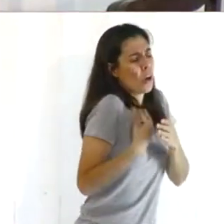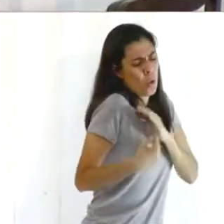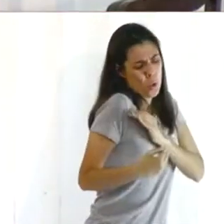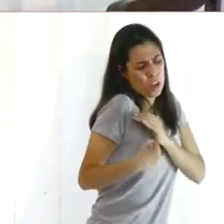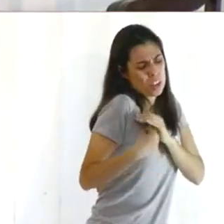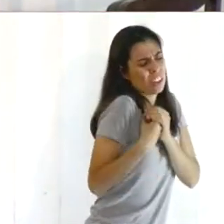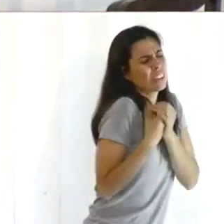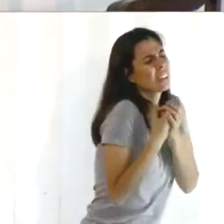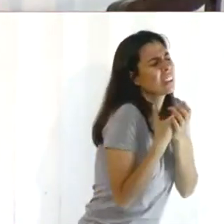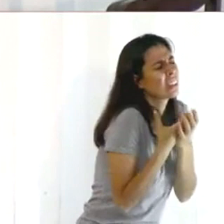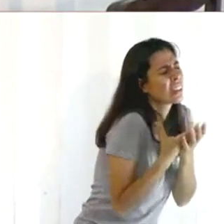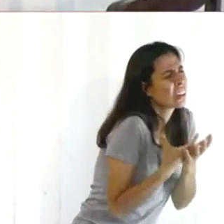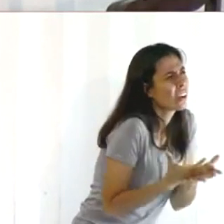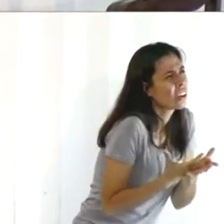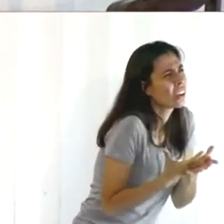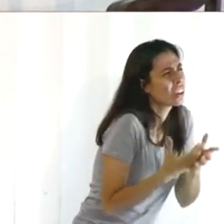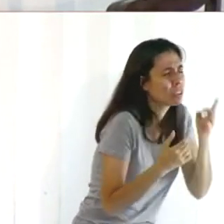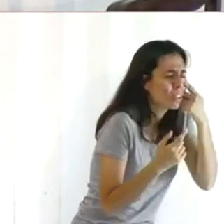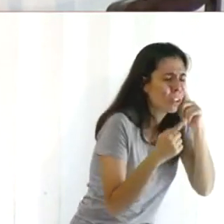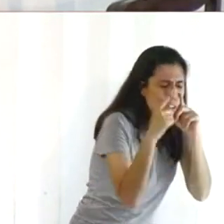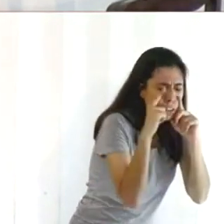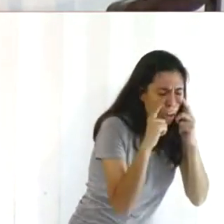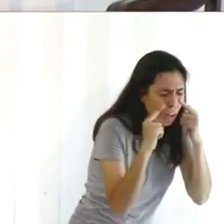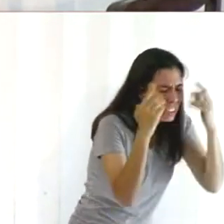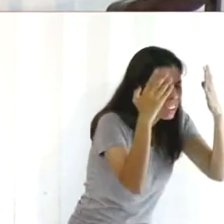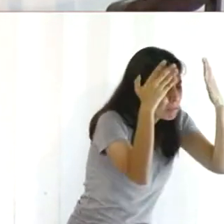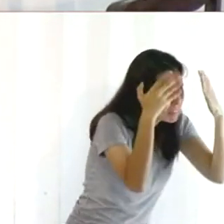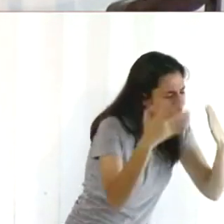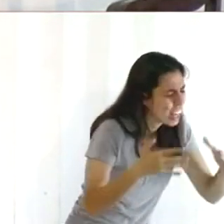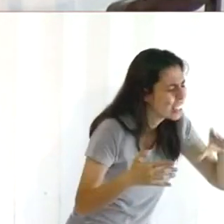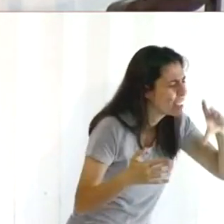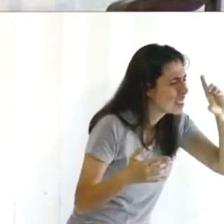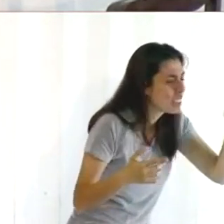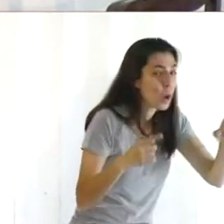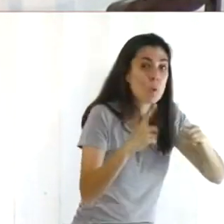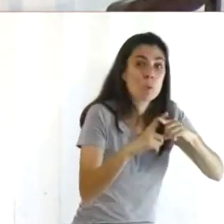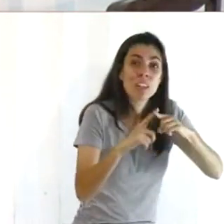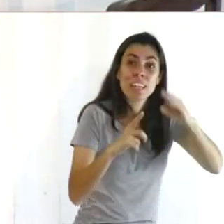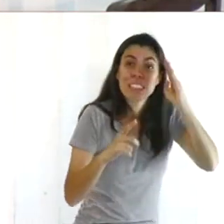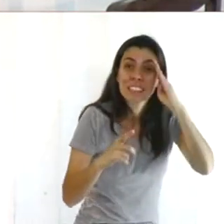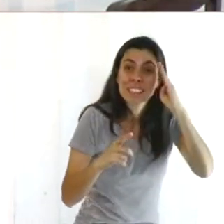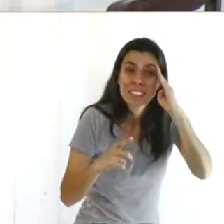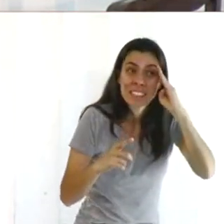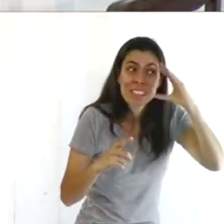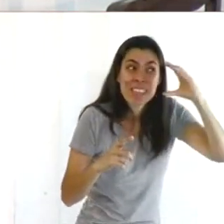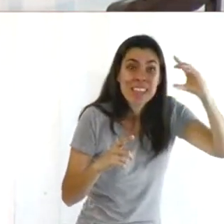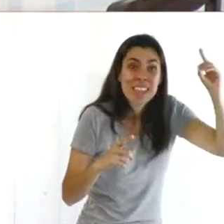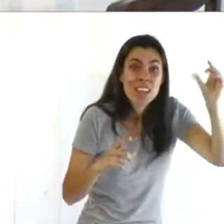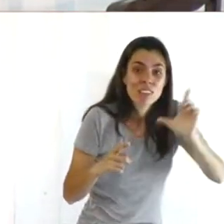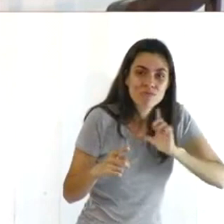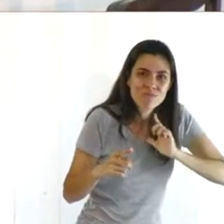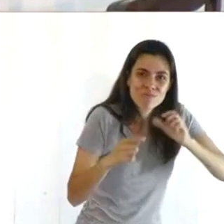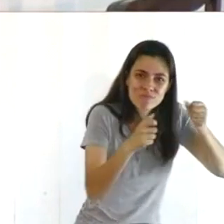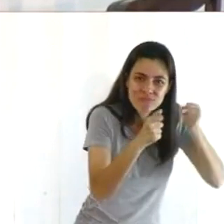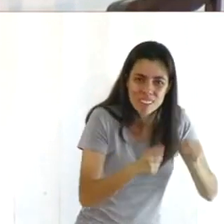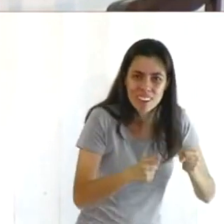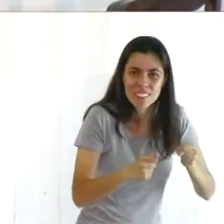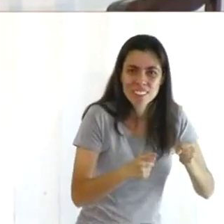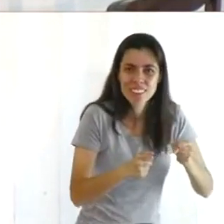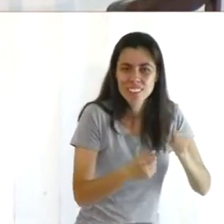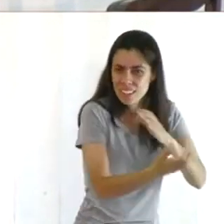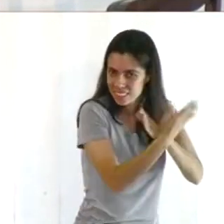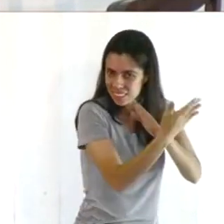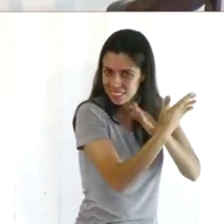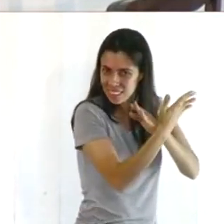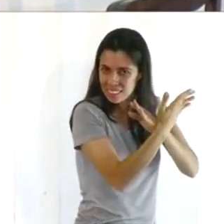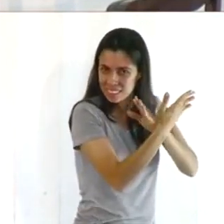eu estou aflito. Ele chega a afirmar isto aqui, quando ele fala no versículo 2: até quando estarei